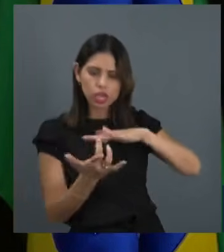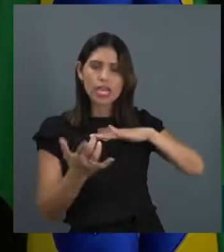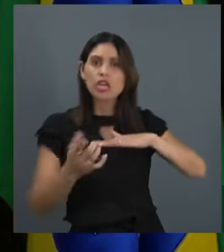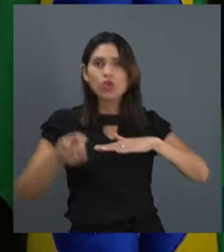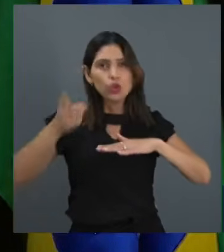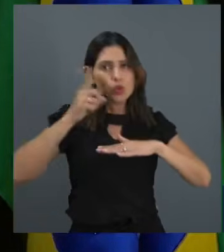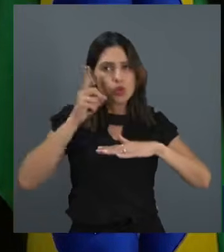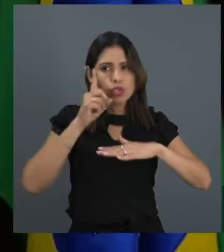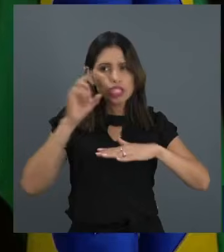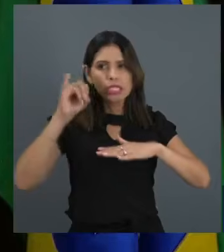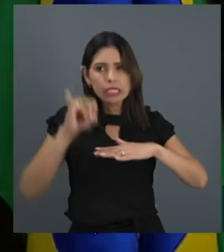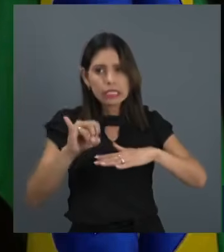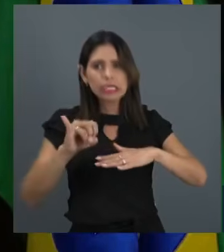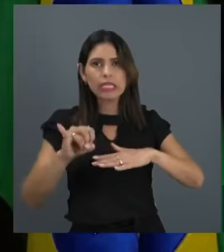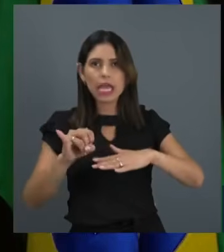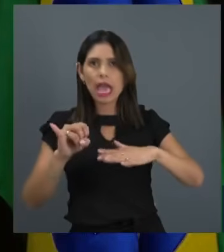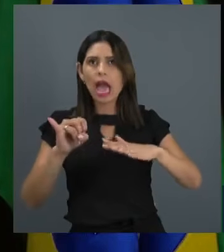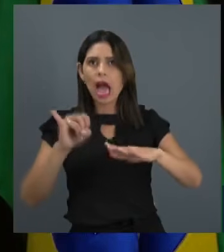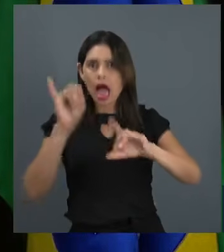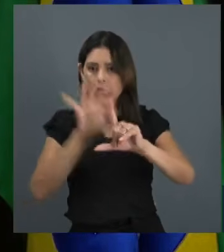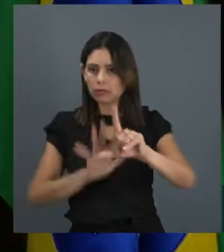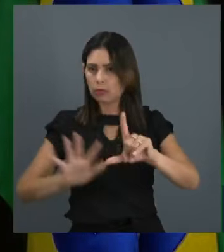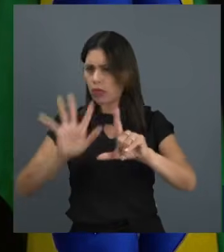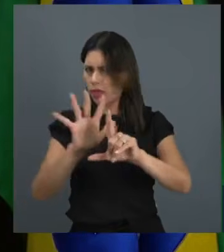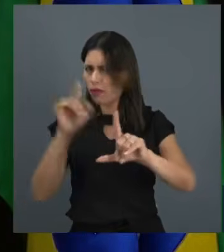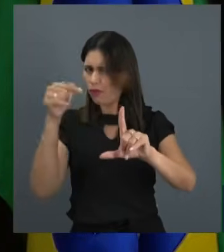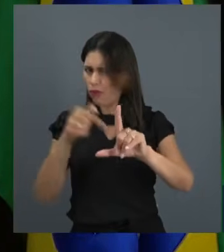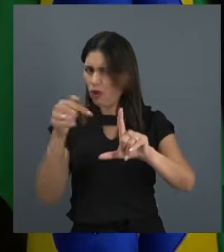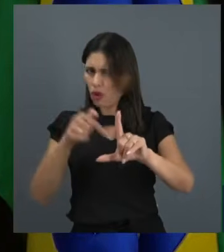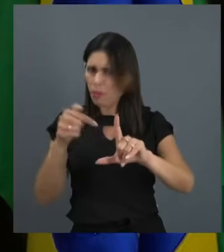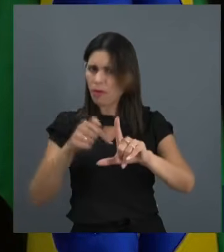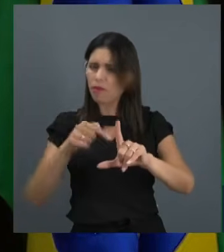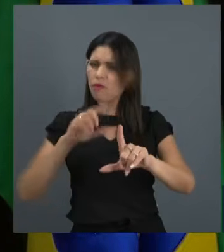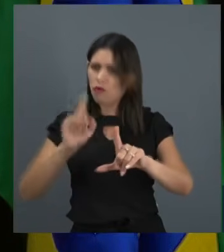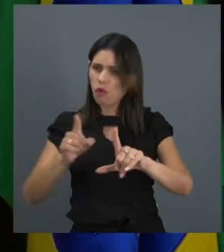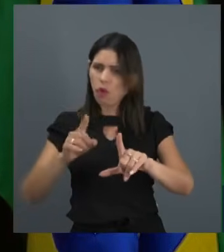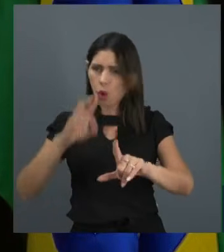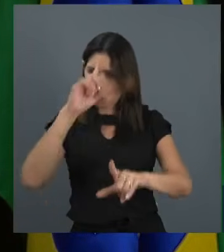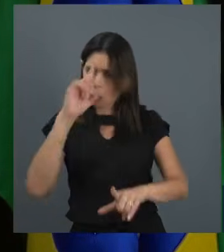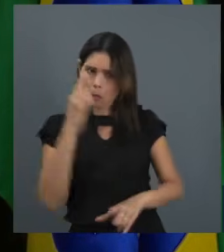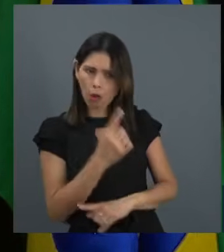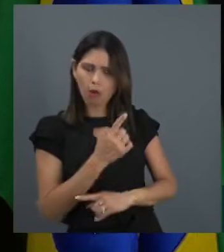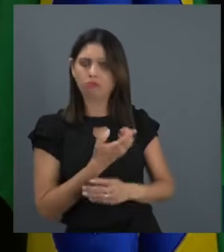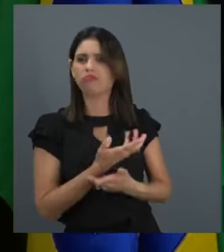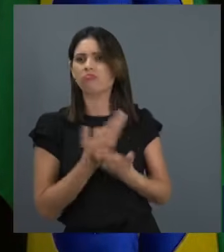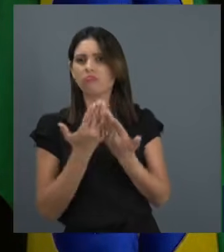de descumprimento. Você acha que o Brasil é democrático ainda?